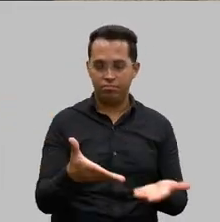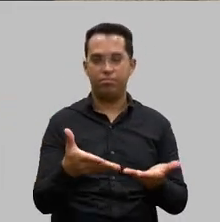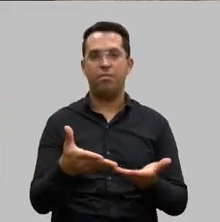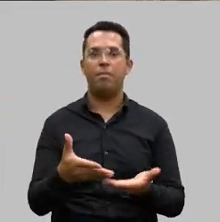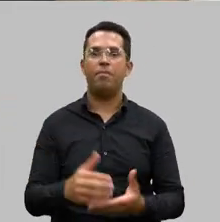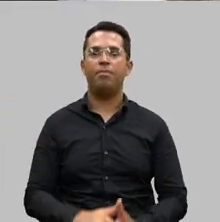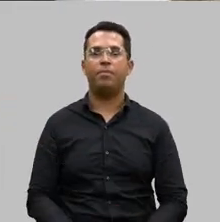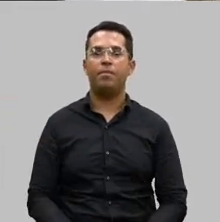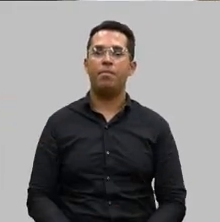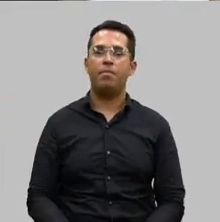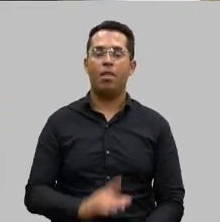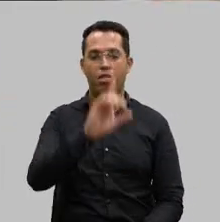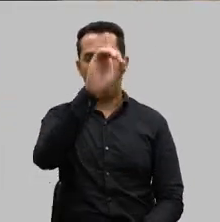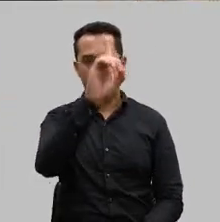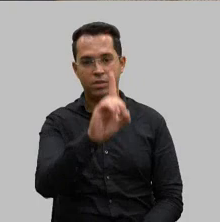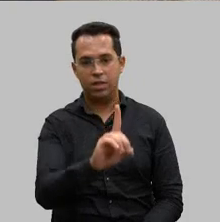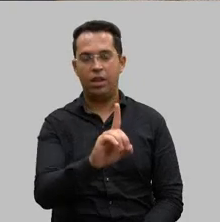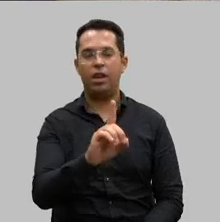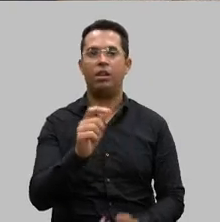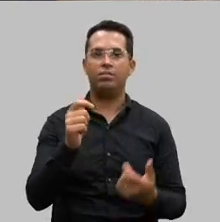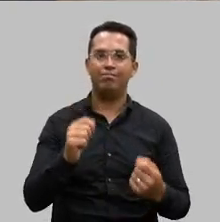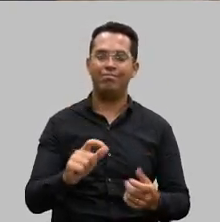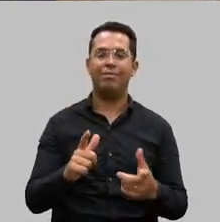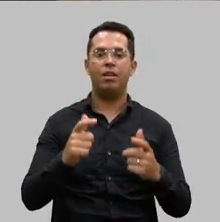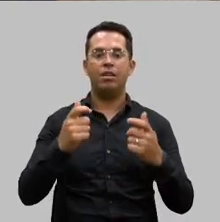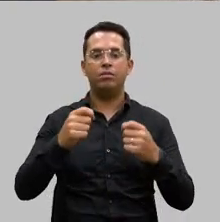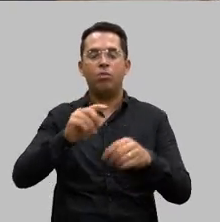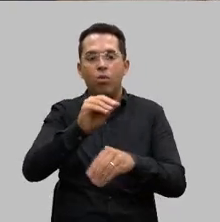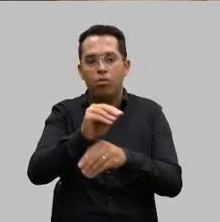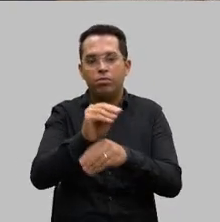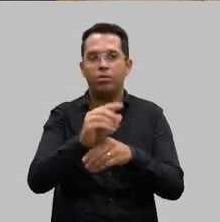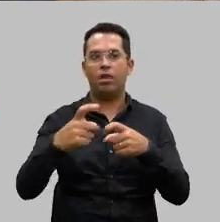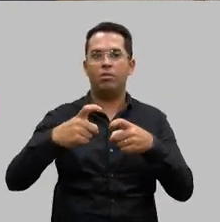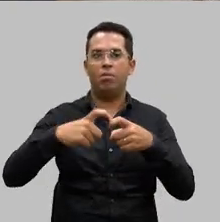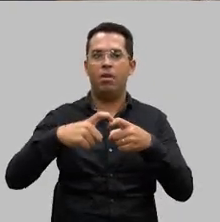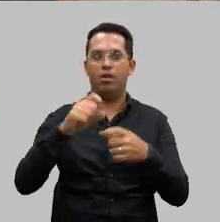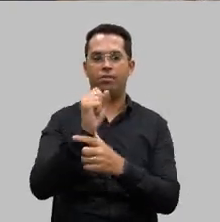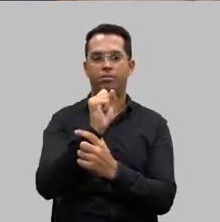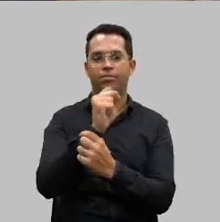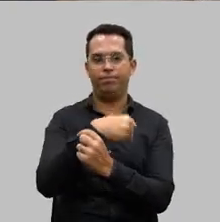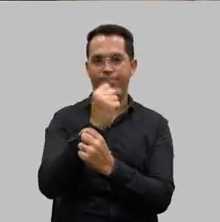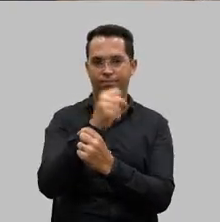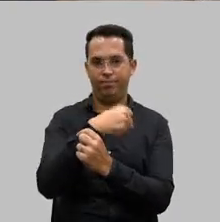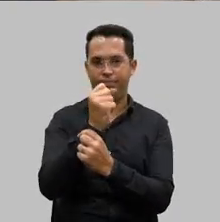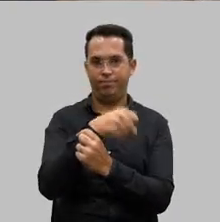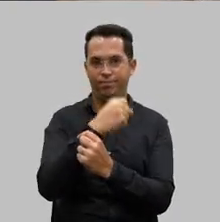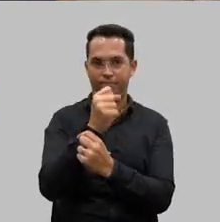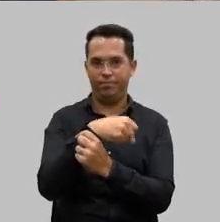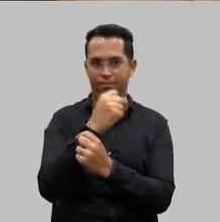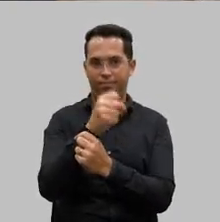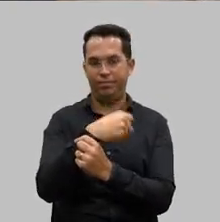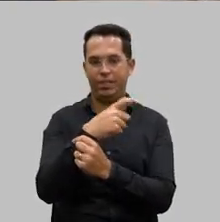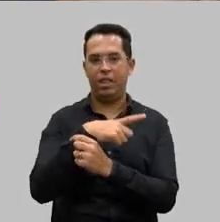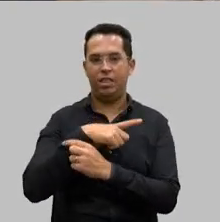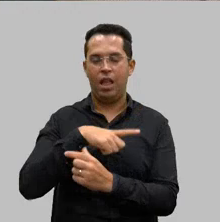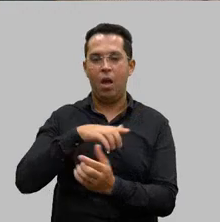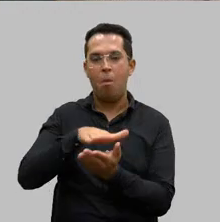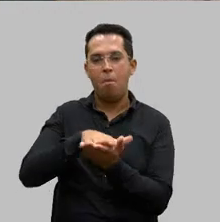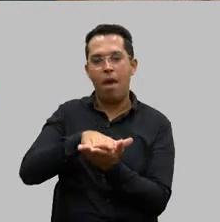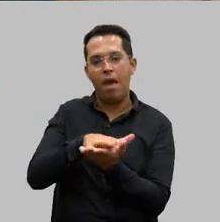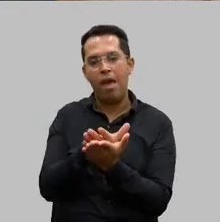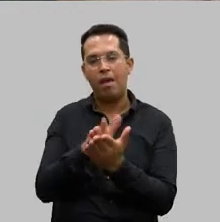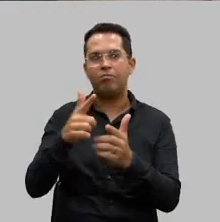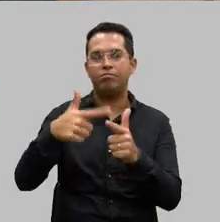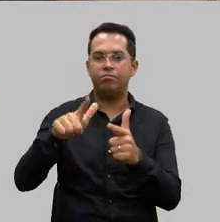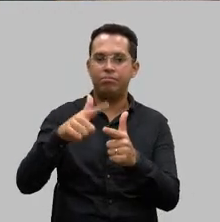deficientes físicos dependem muito do ortopedistas para as correções ortopédicas uma pessoa que tem um pé invertido tem um Geno